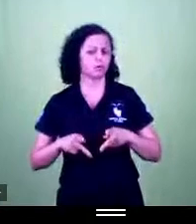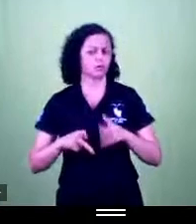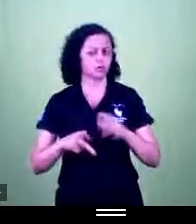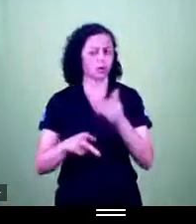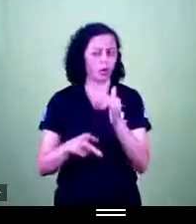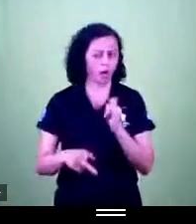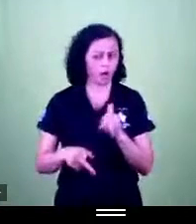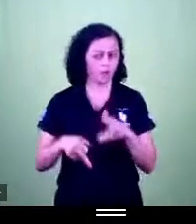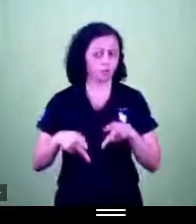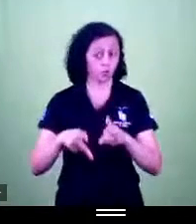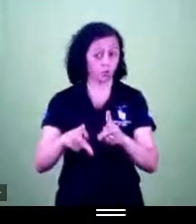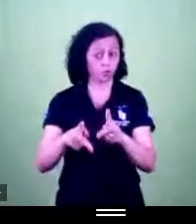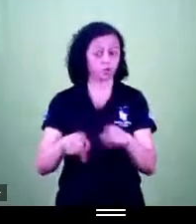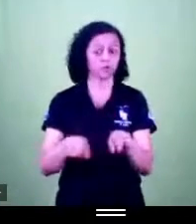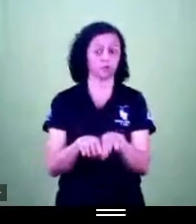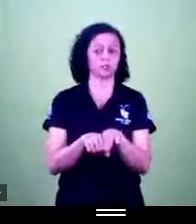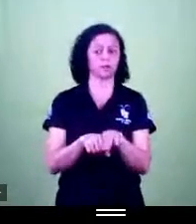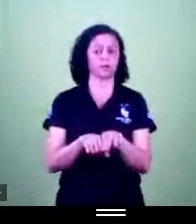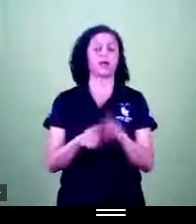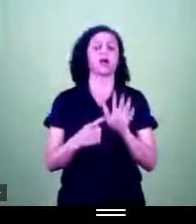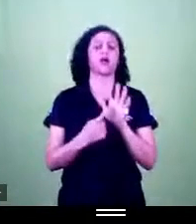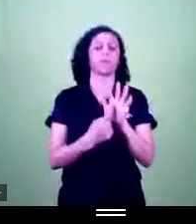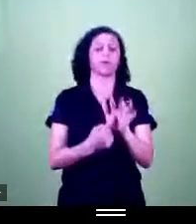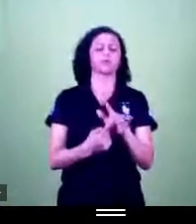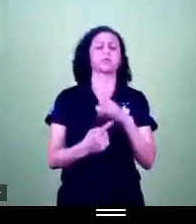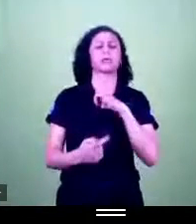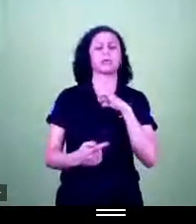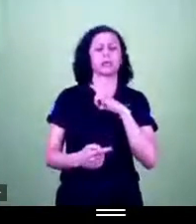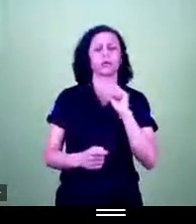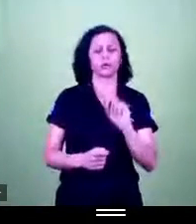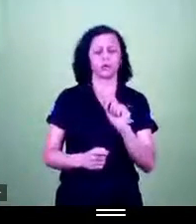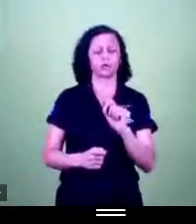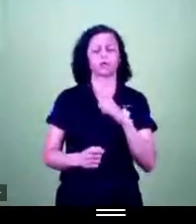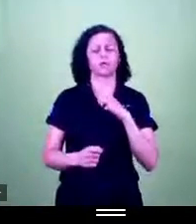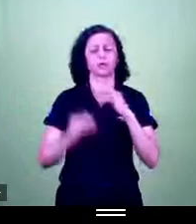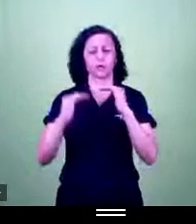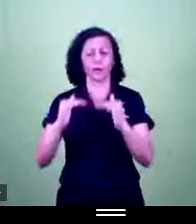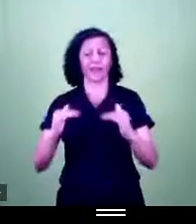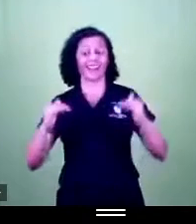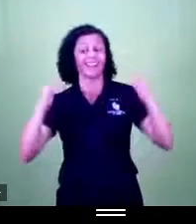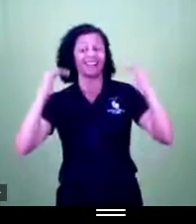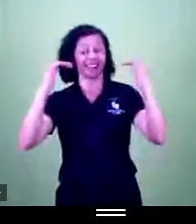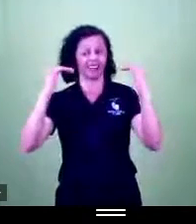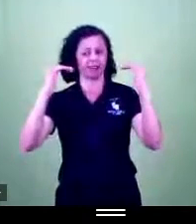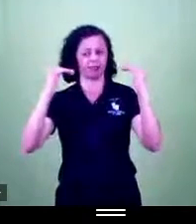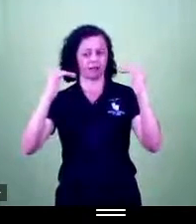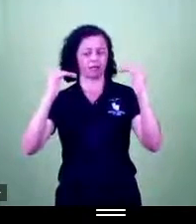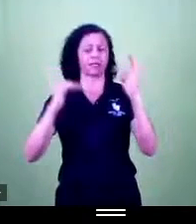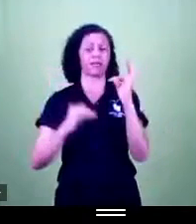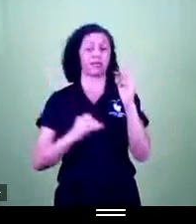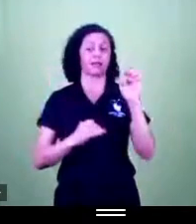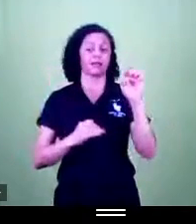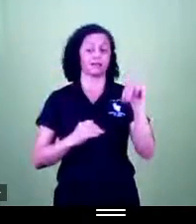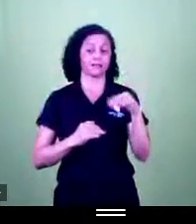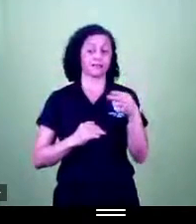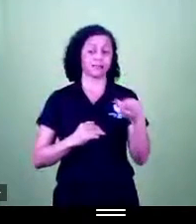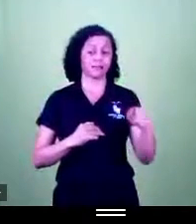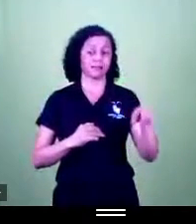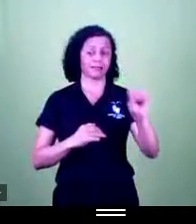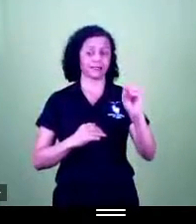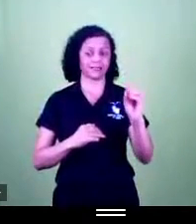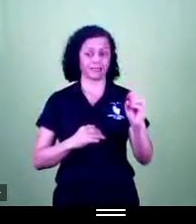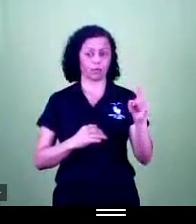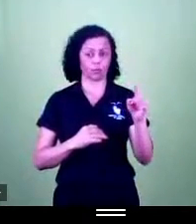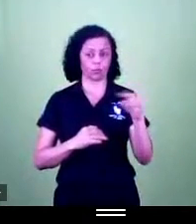elevações de tensão e uma elevação de tensão, o próprio nome diz, a tensão é elevada. Quem que faz uma elevação de